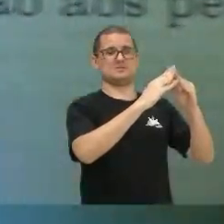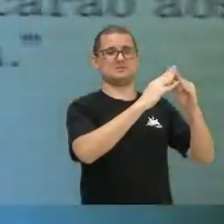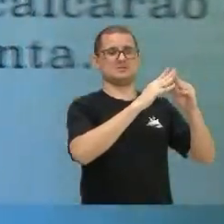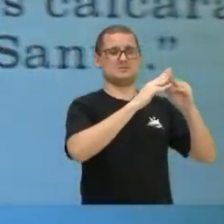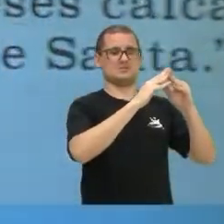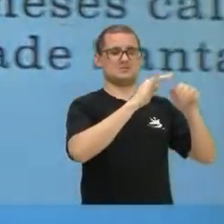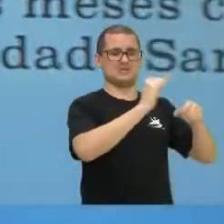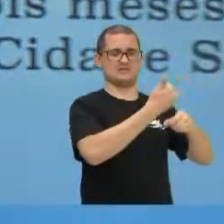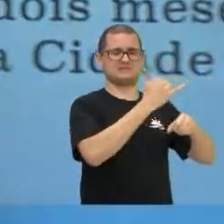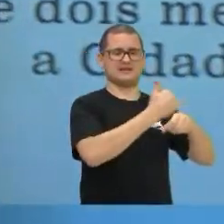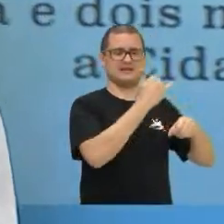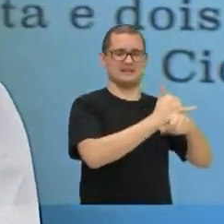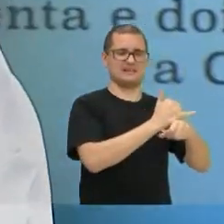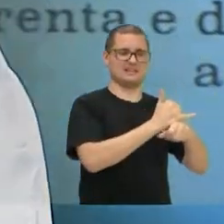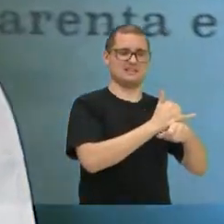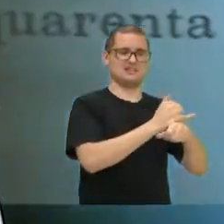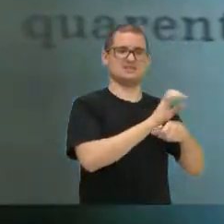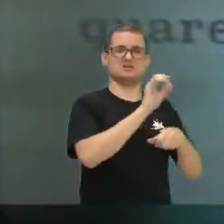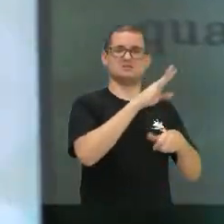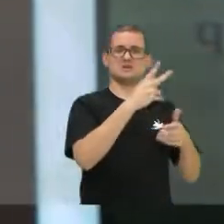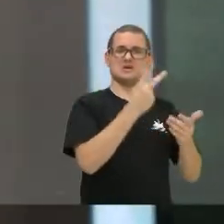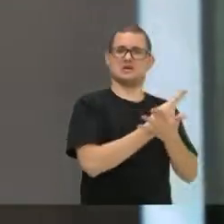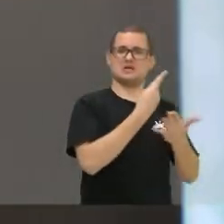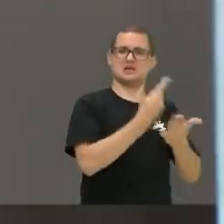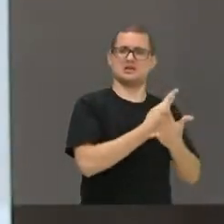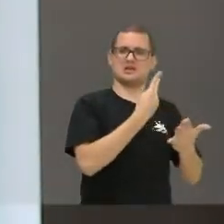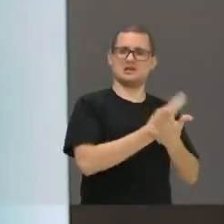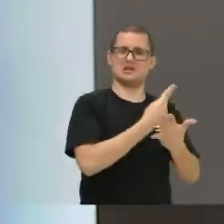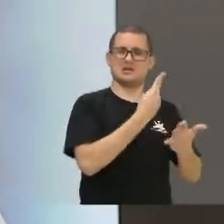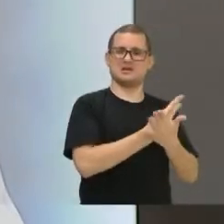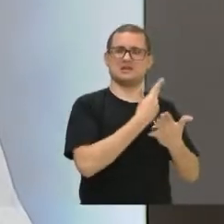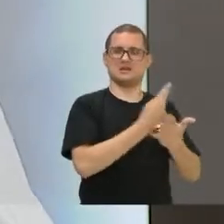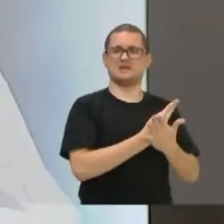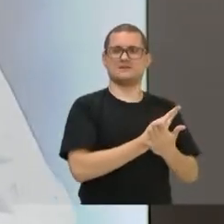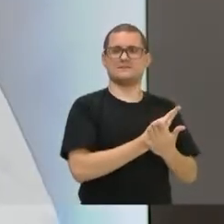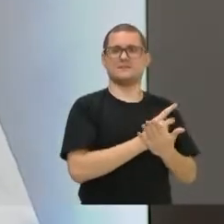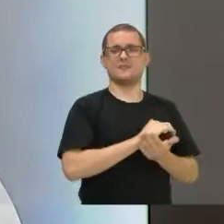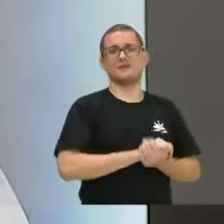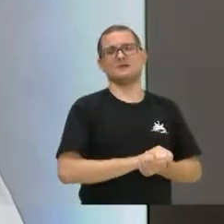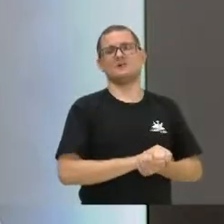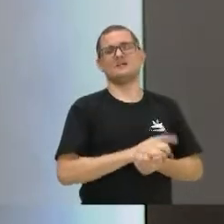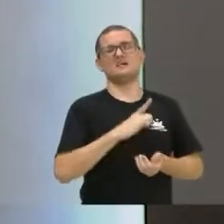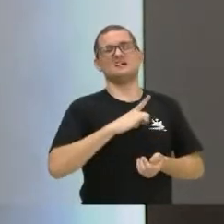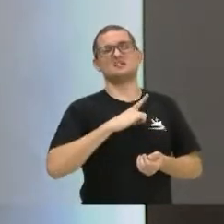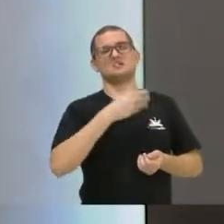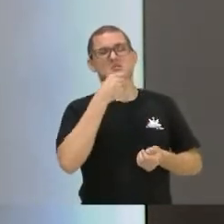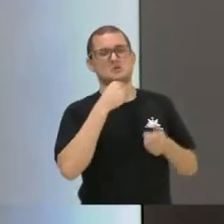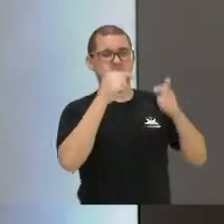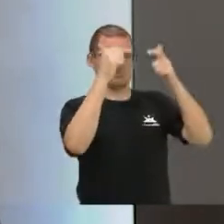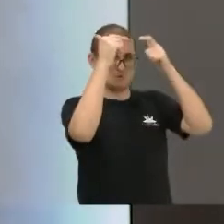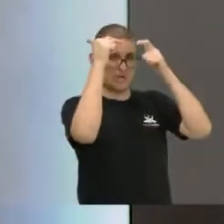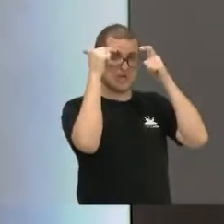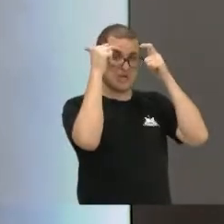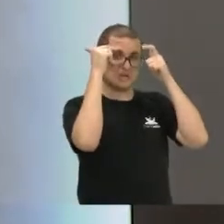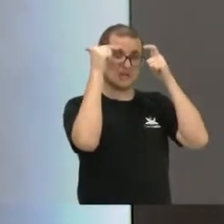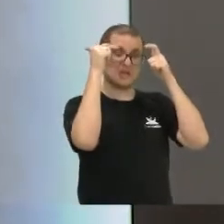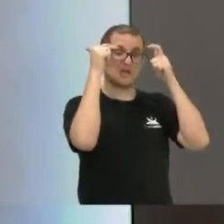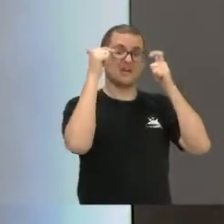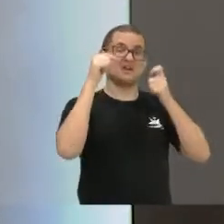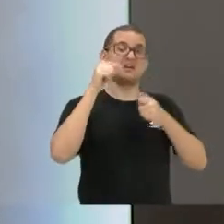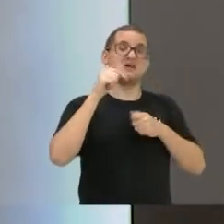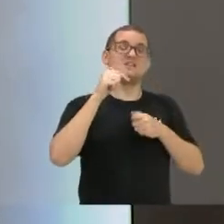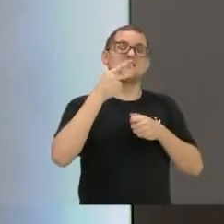lan e nesse período período de um tarô um veio em ti o co epífanes colocou imagens dos deuses